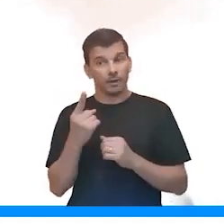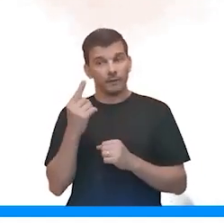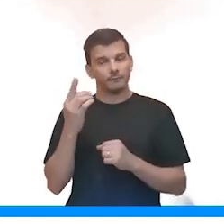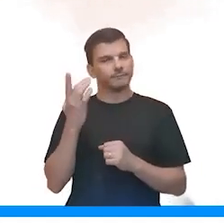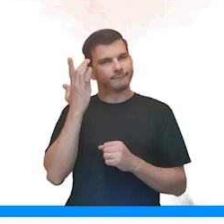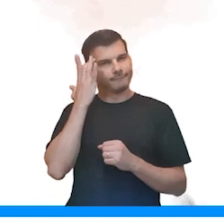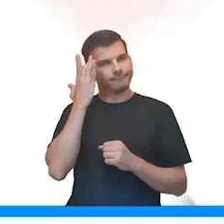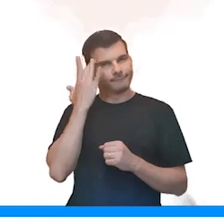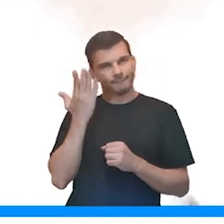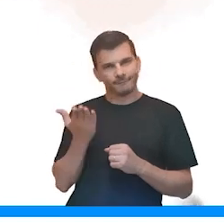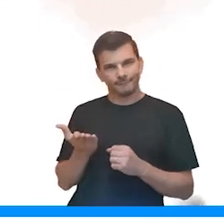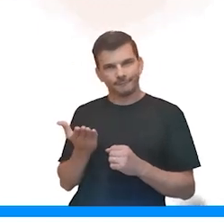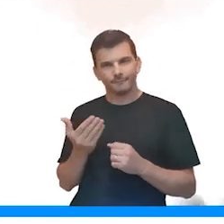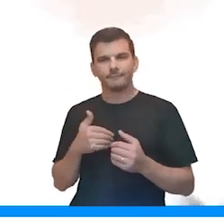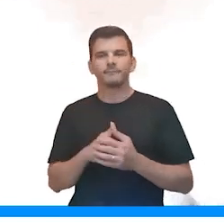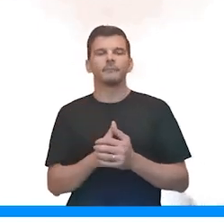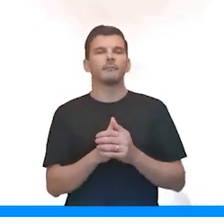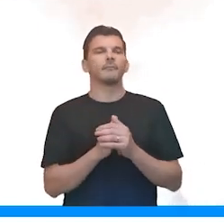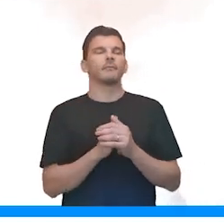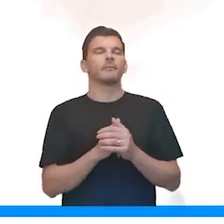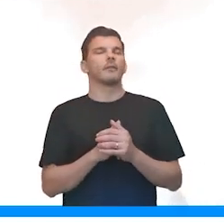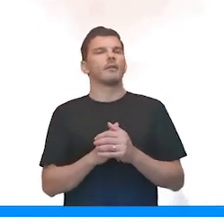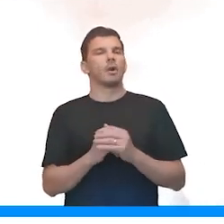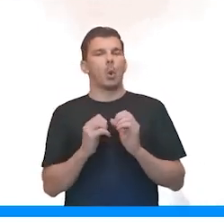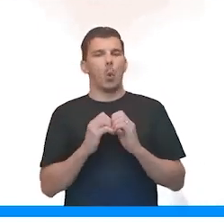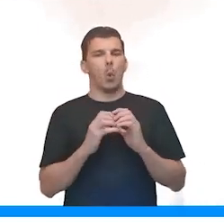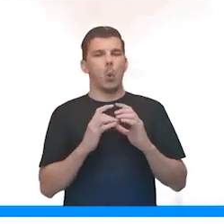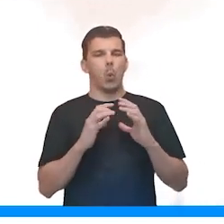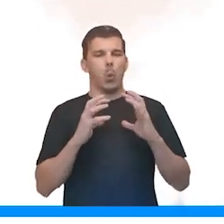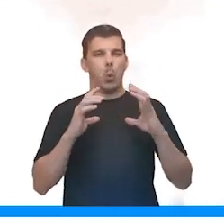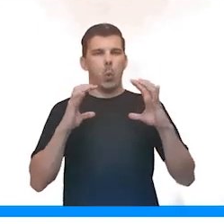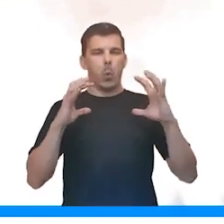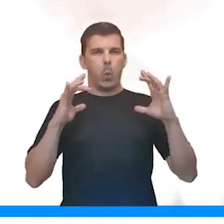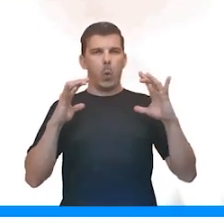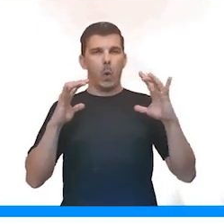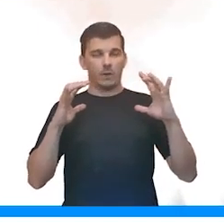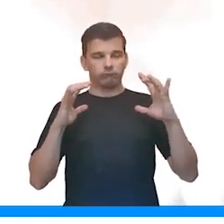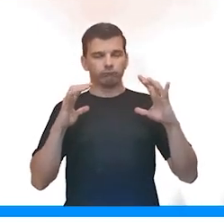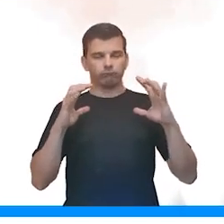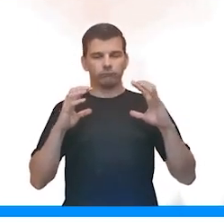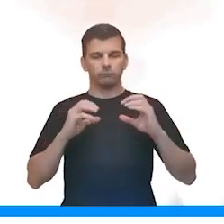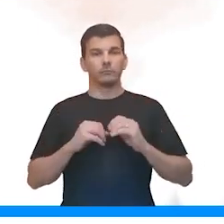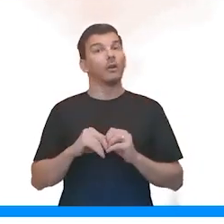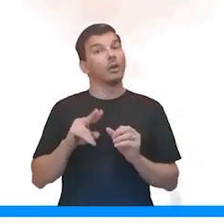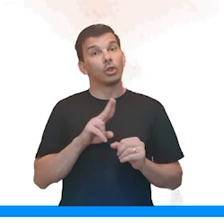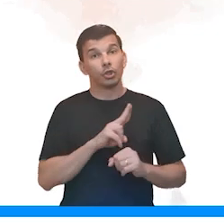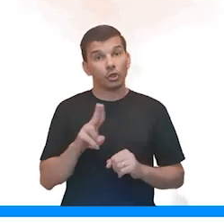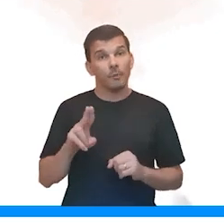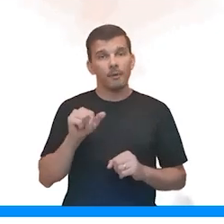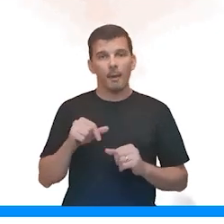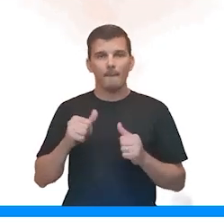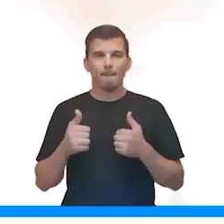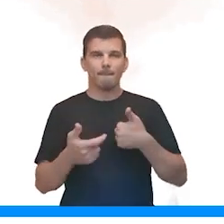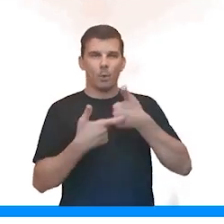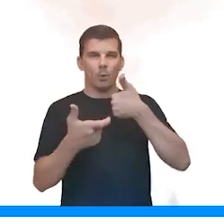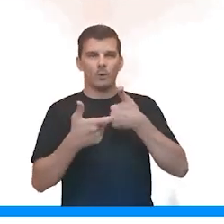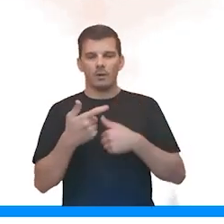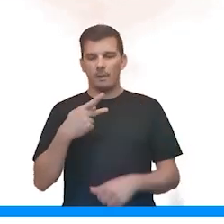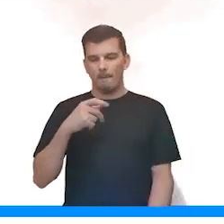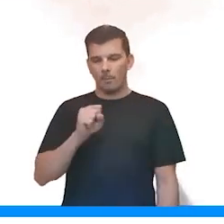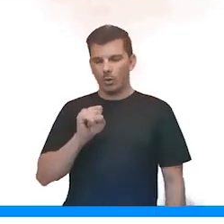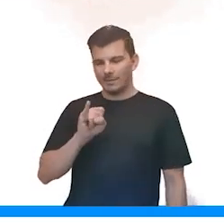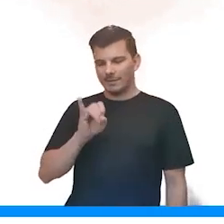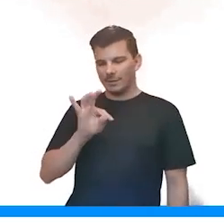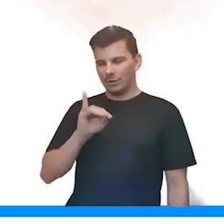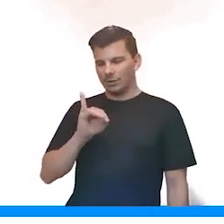ele expande. E acontece isso, gente, ó. Quando o gás realiza trabalho, ele expande, aumenta de volume, tá bom? E aí nós